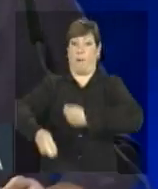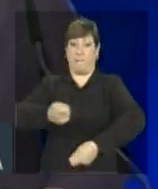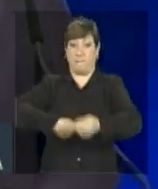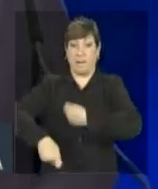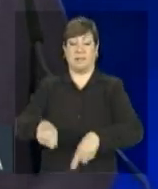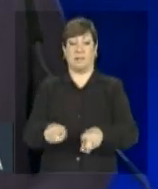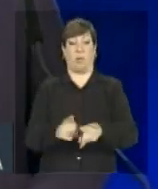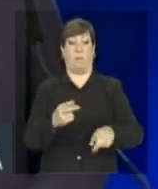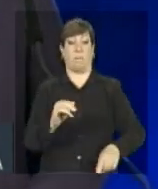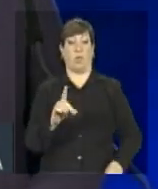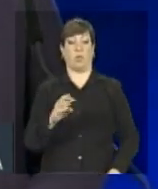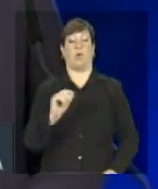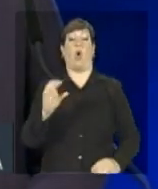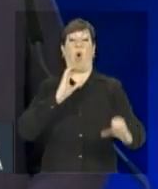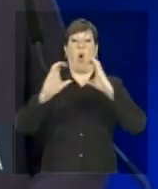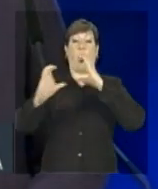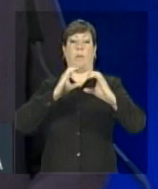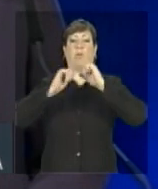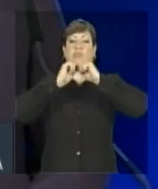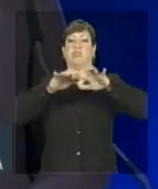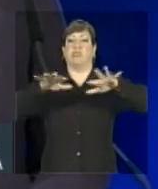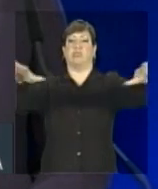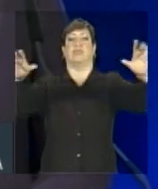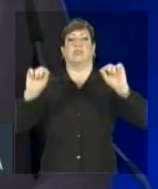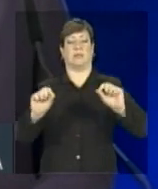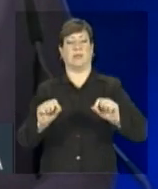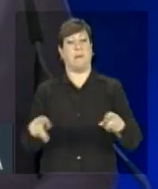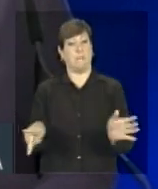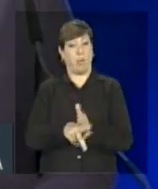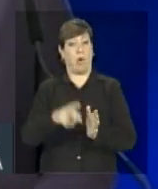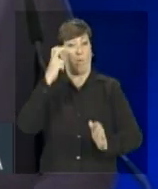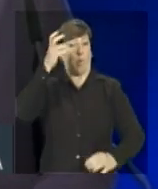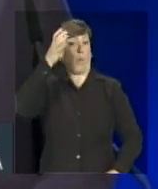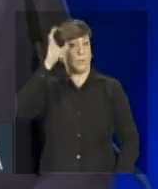maneira com que nos comunicamos, a própria cultura.